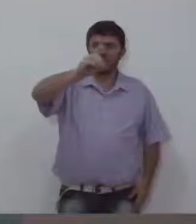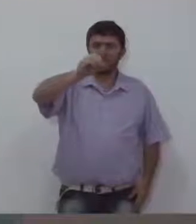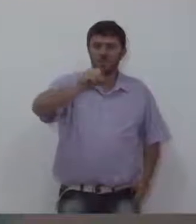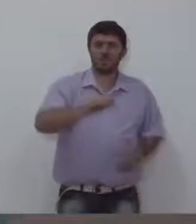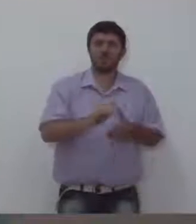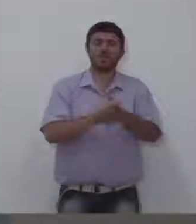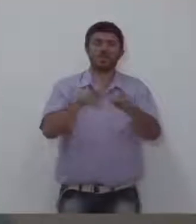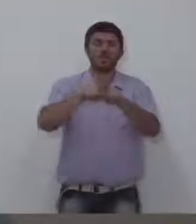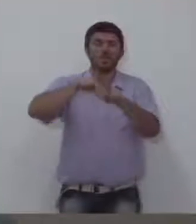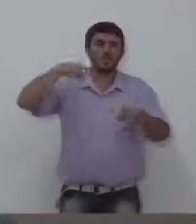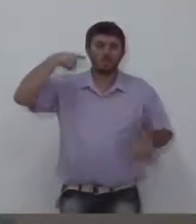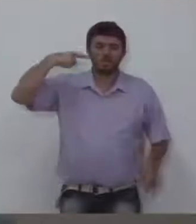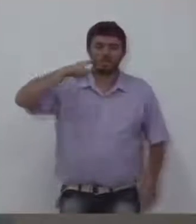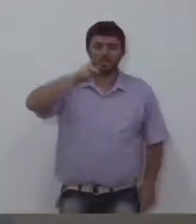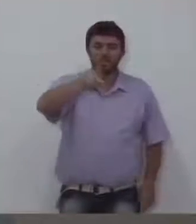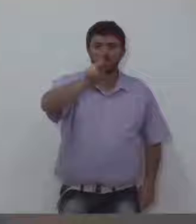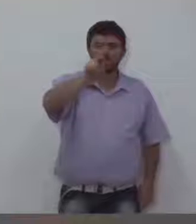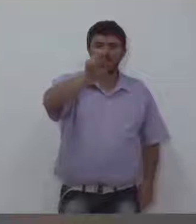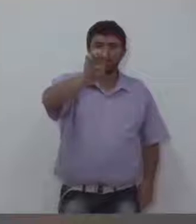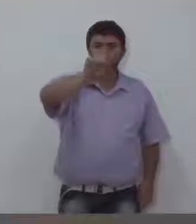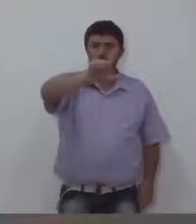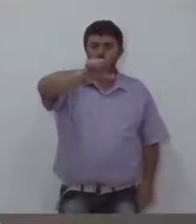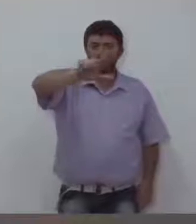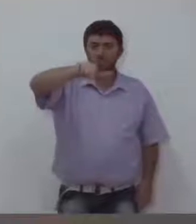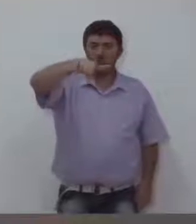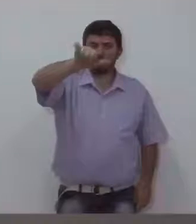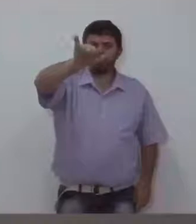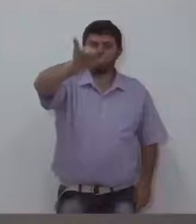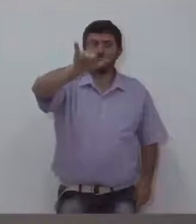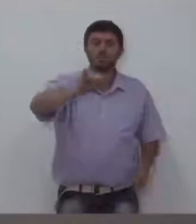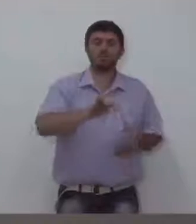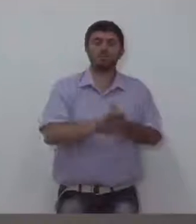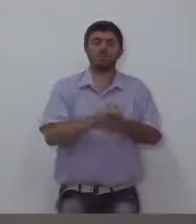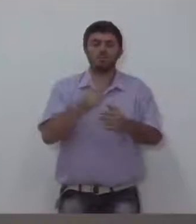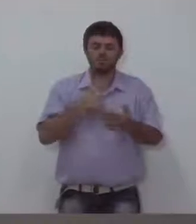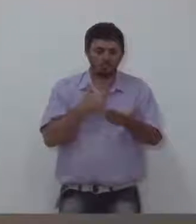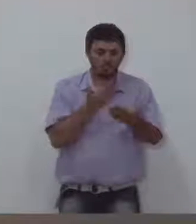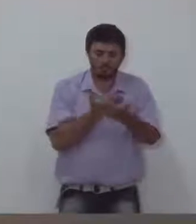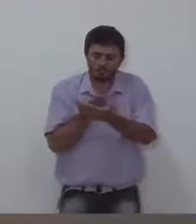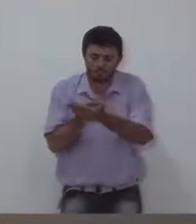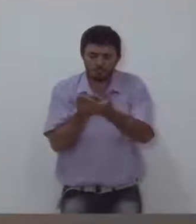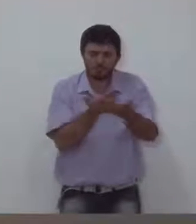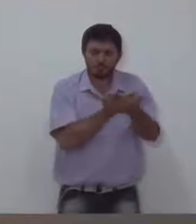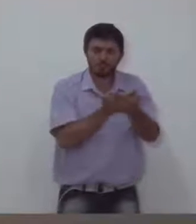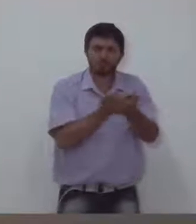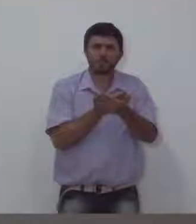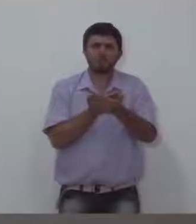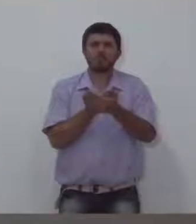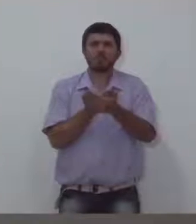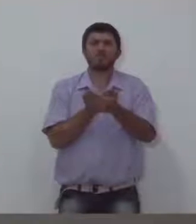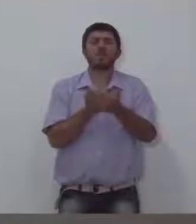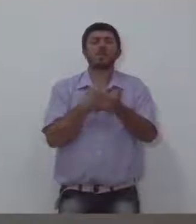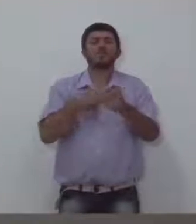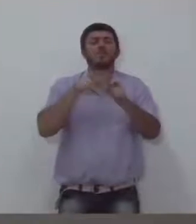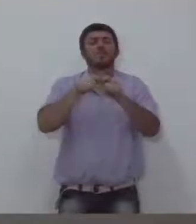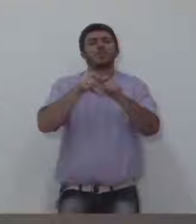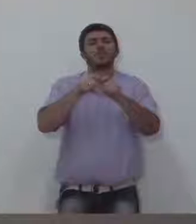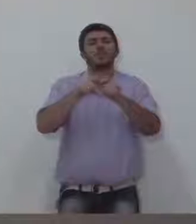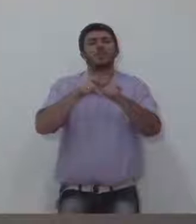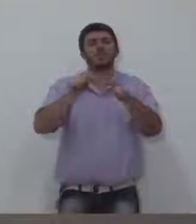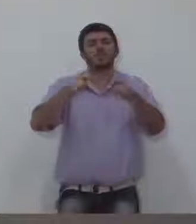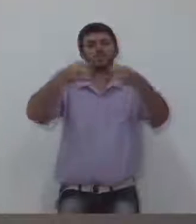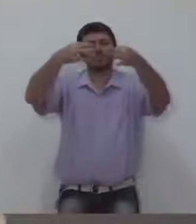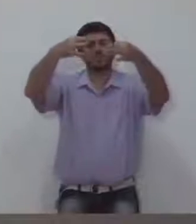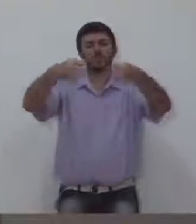eu fiz questão de estudar bastante para ser o mais justo possível, não é? Então está muito claro ali o resultado